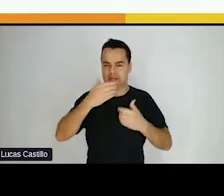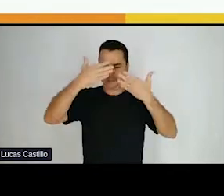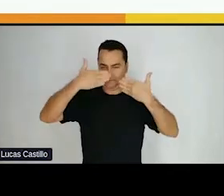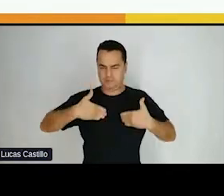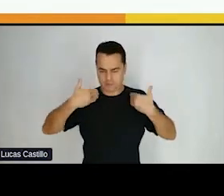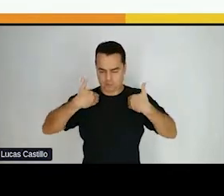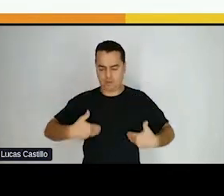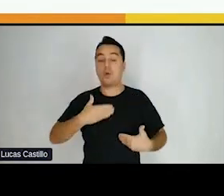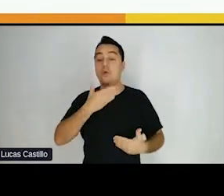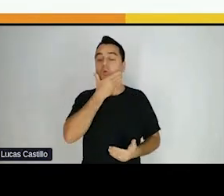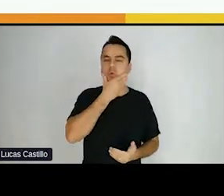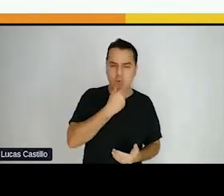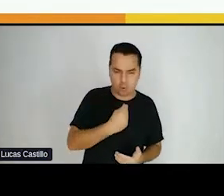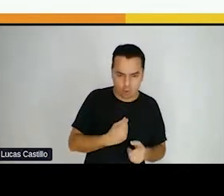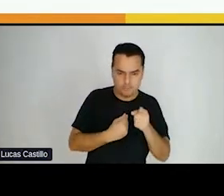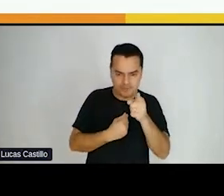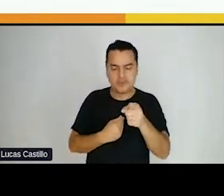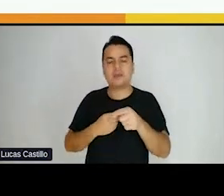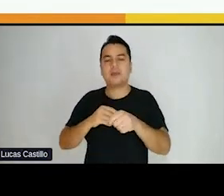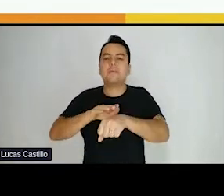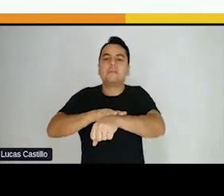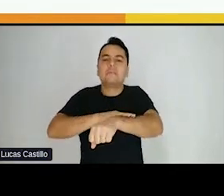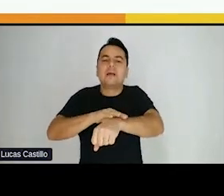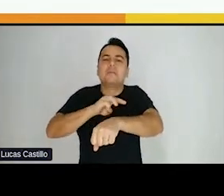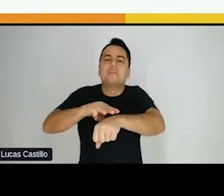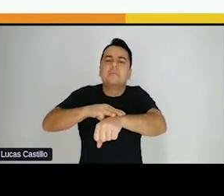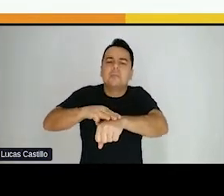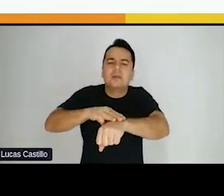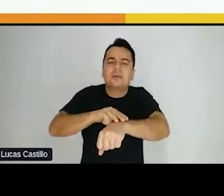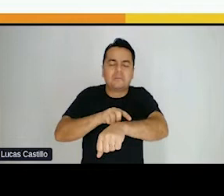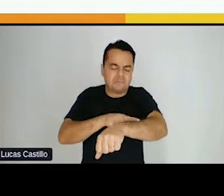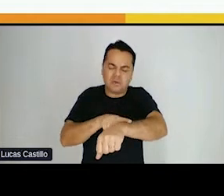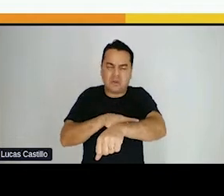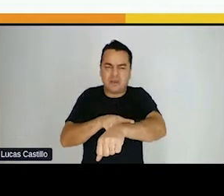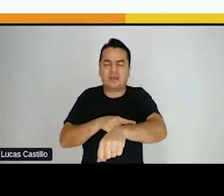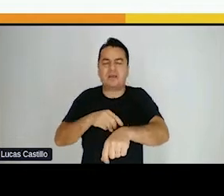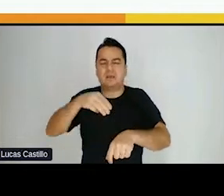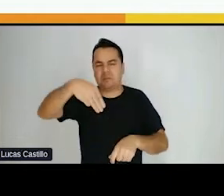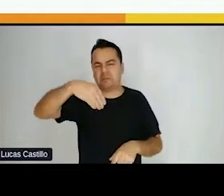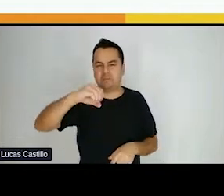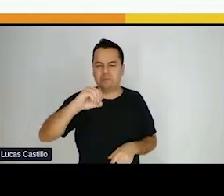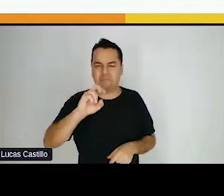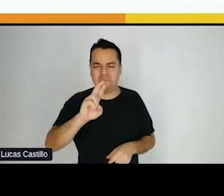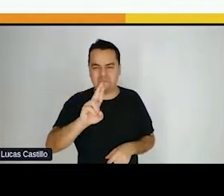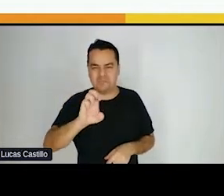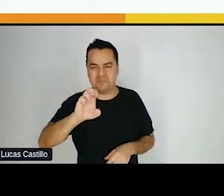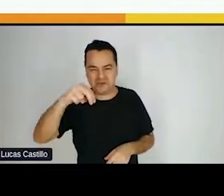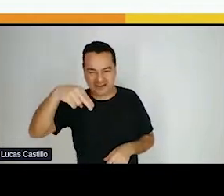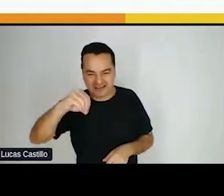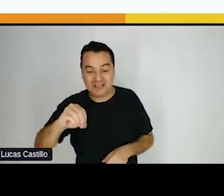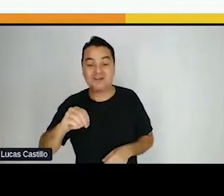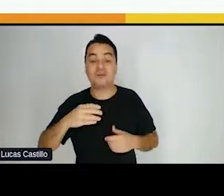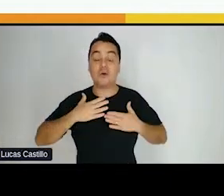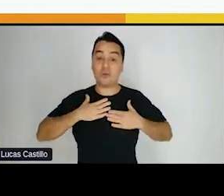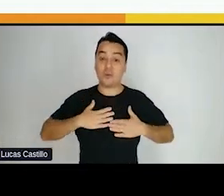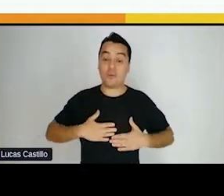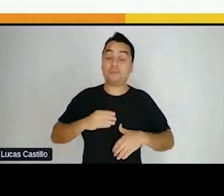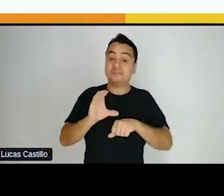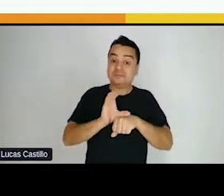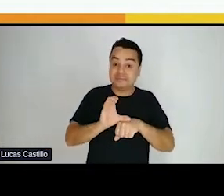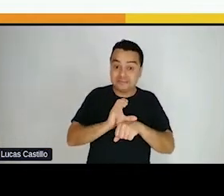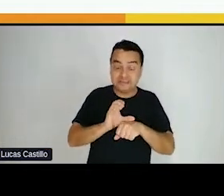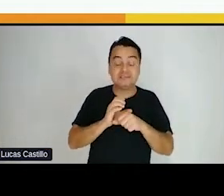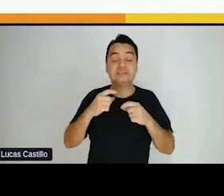a pele morena, estou usando uma camisa em tons de cinza, estou usando um fone de